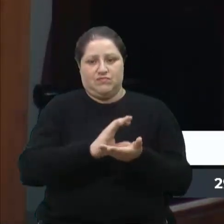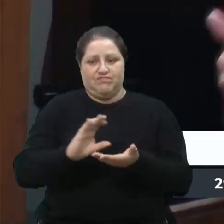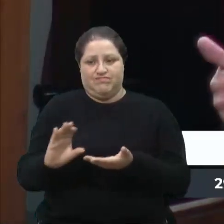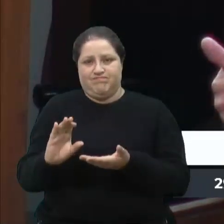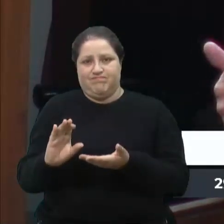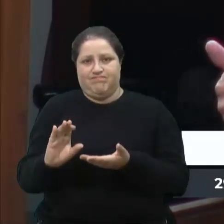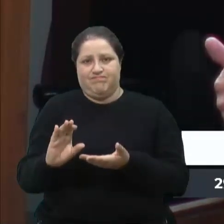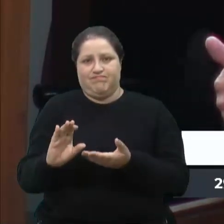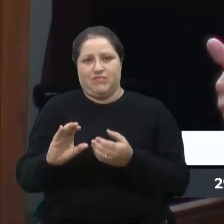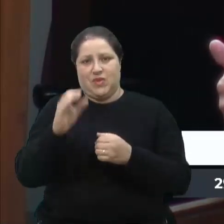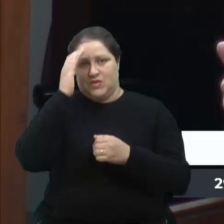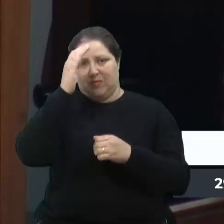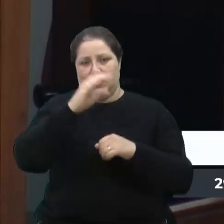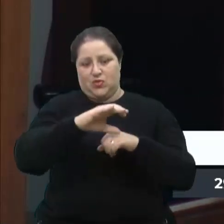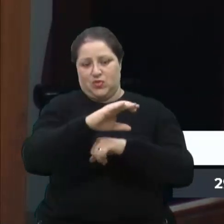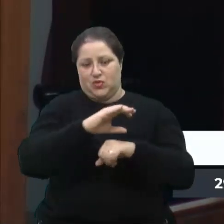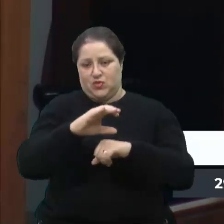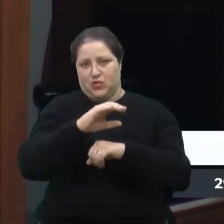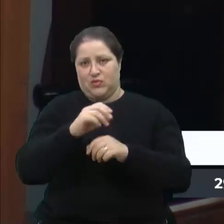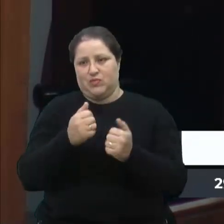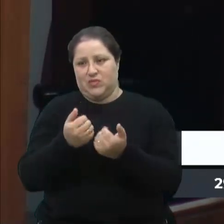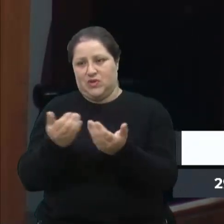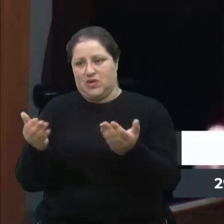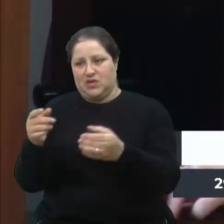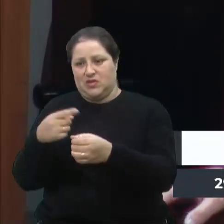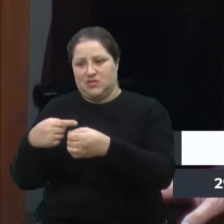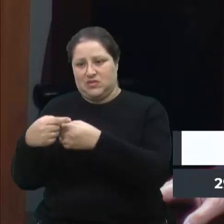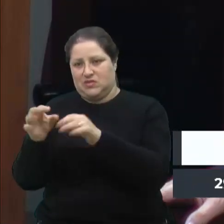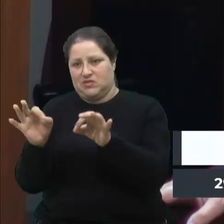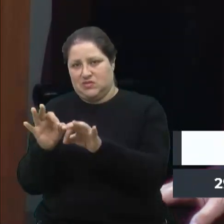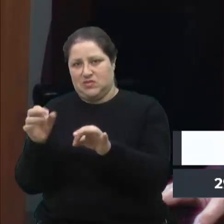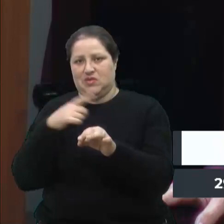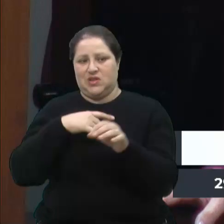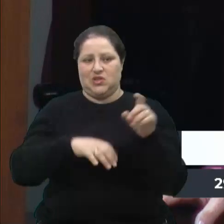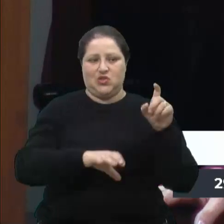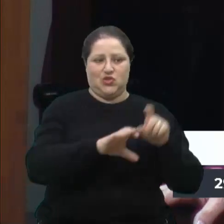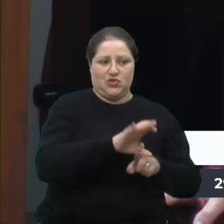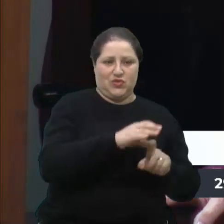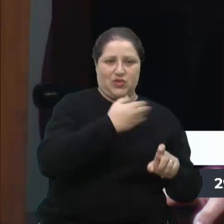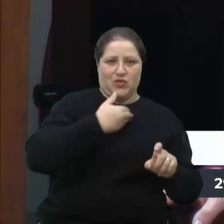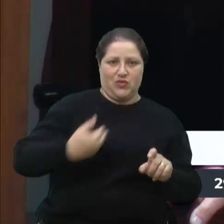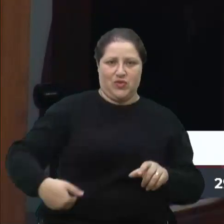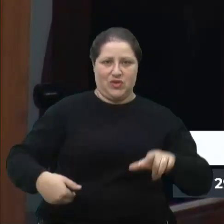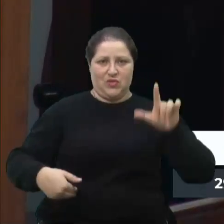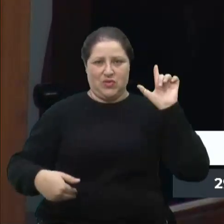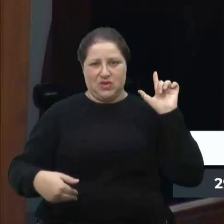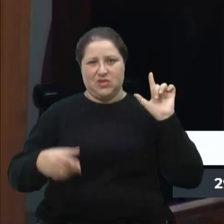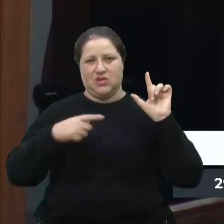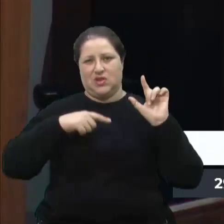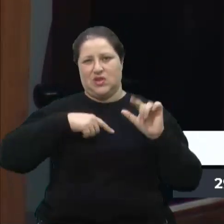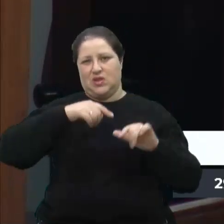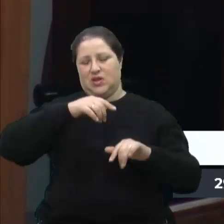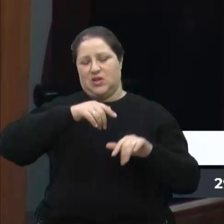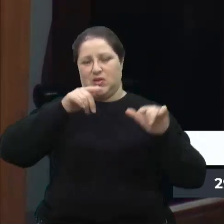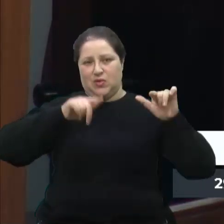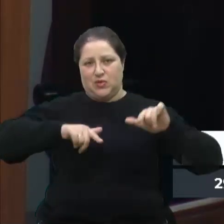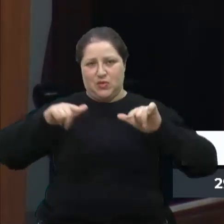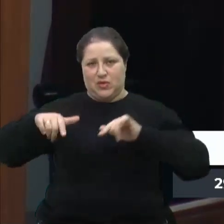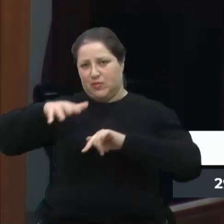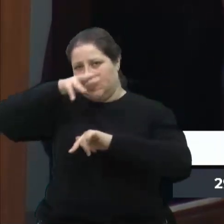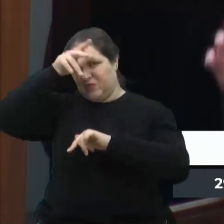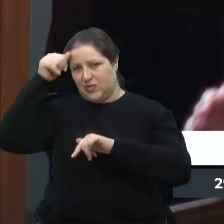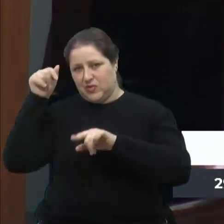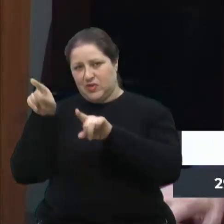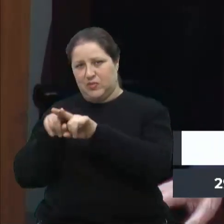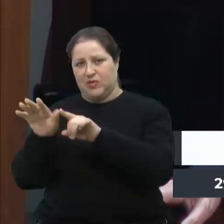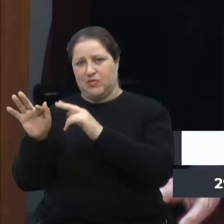constitucionais para os municípios. Possuía uma dívida deixada pela gestão anterior com prefeituras e fornecedores. Não conseguia